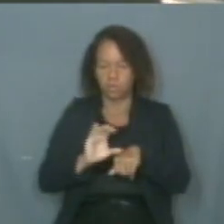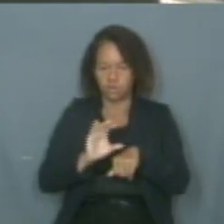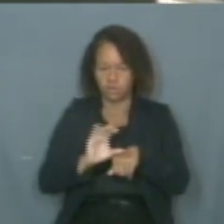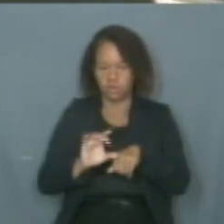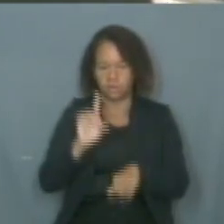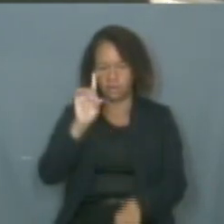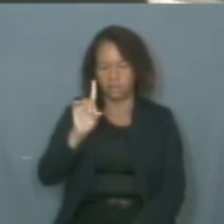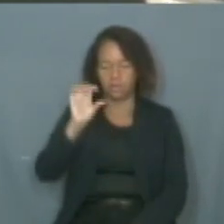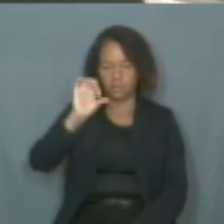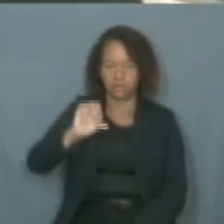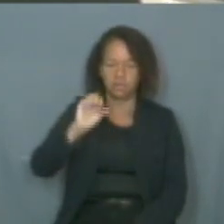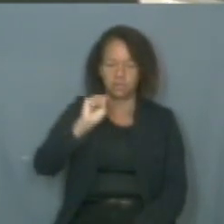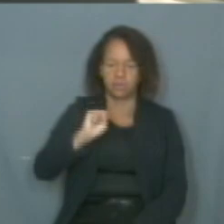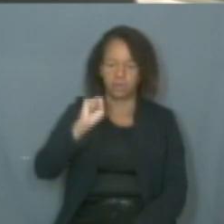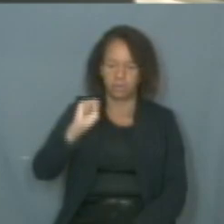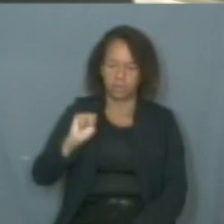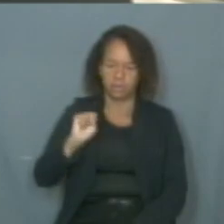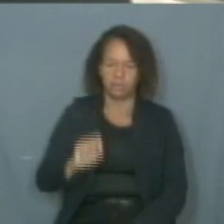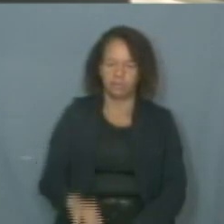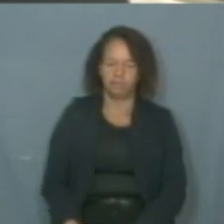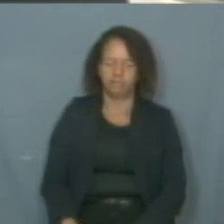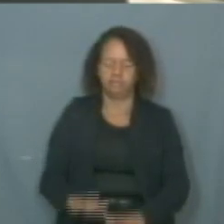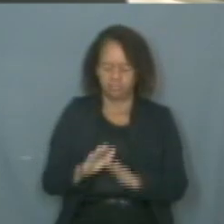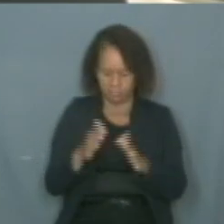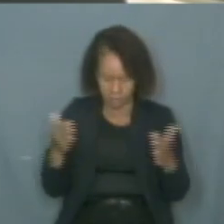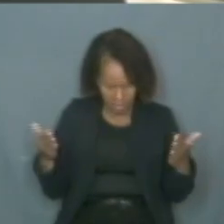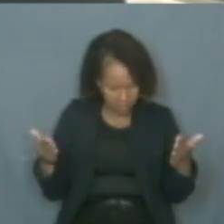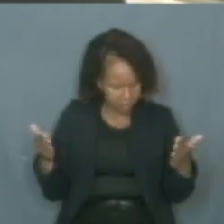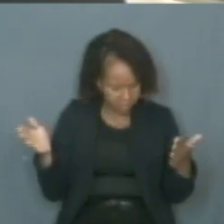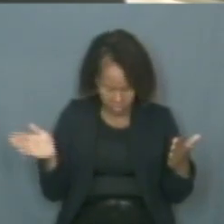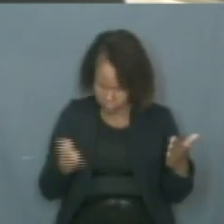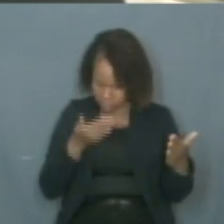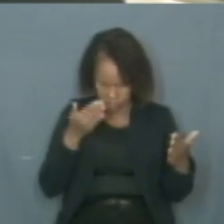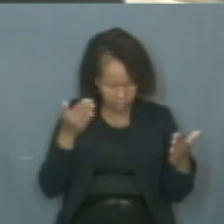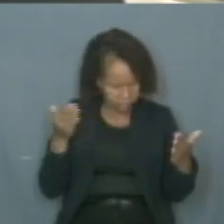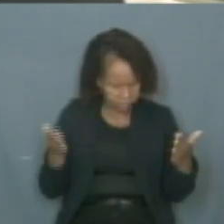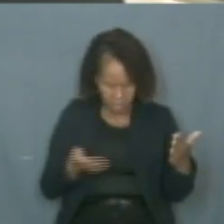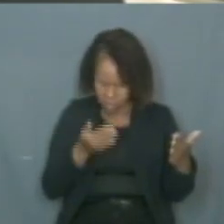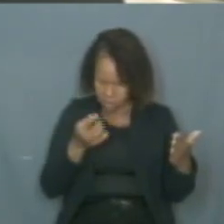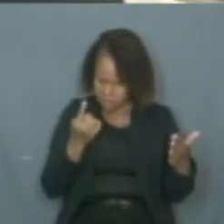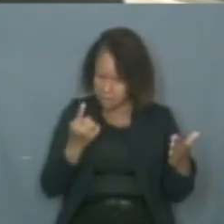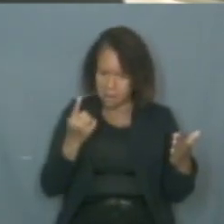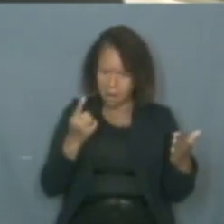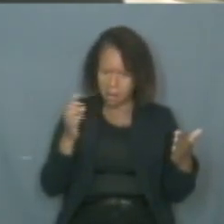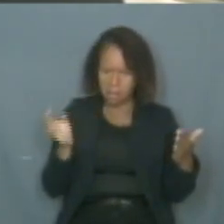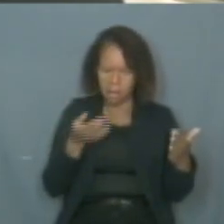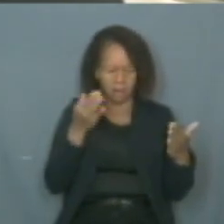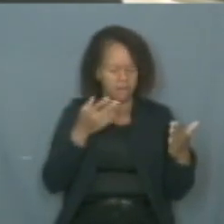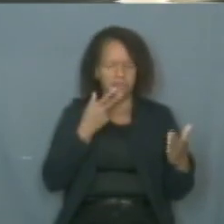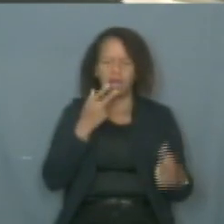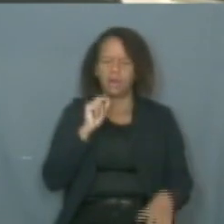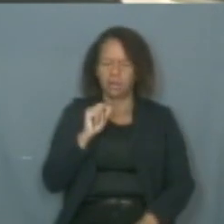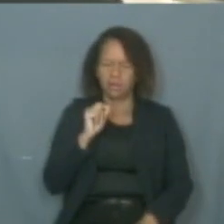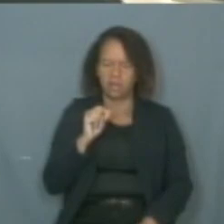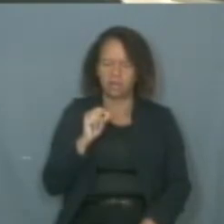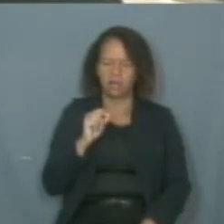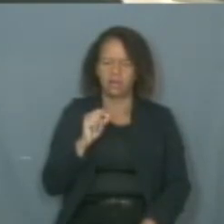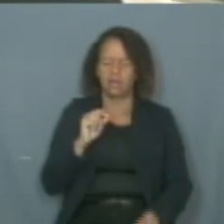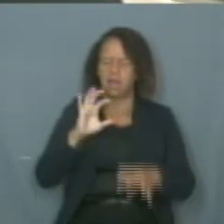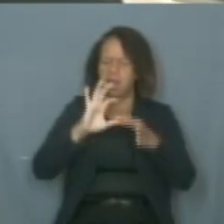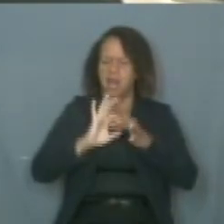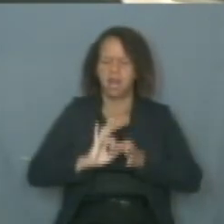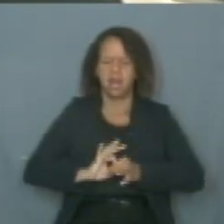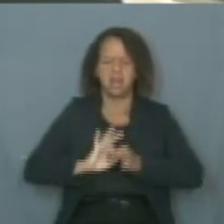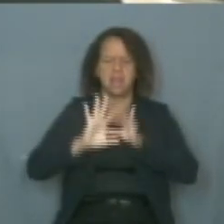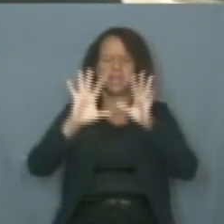de 1988. Aí eu abri na primeira página e na primeira página fala que é livre